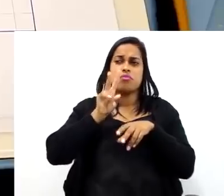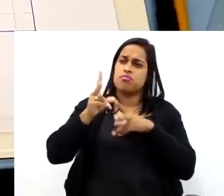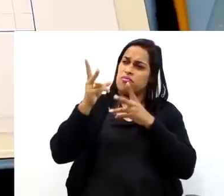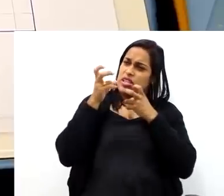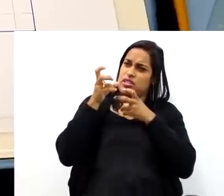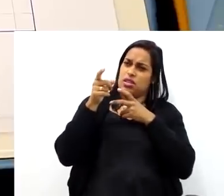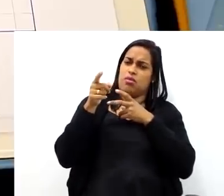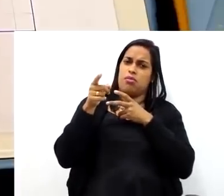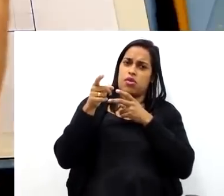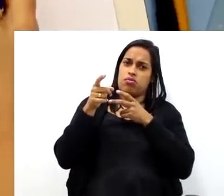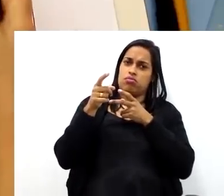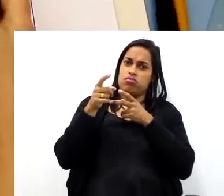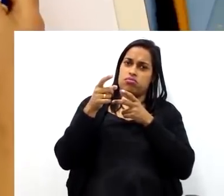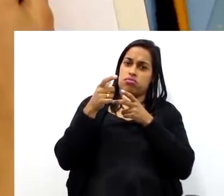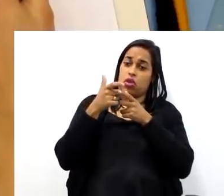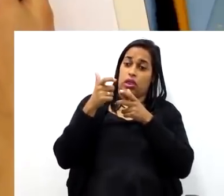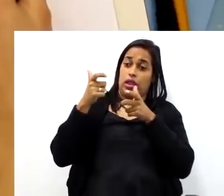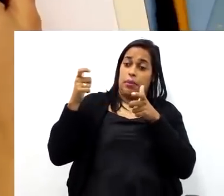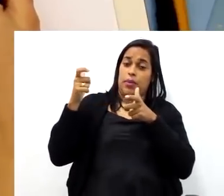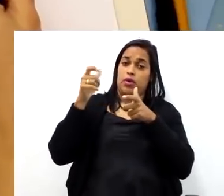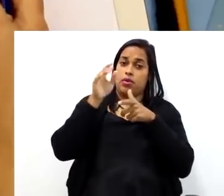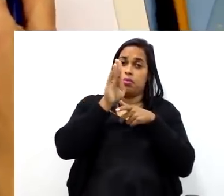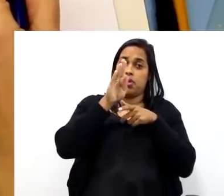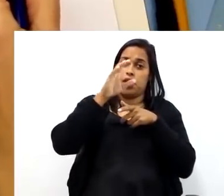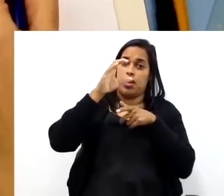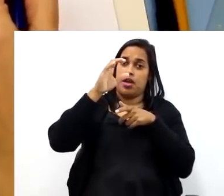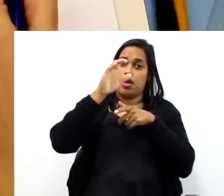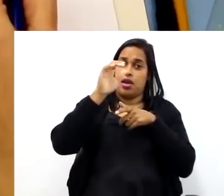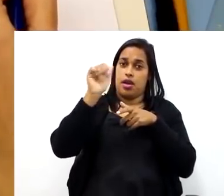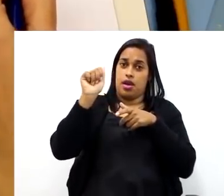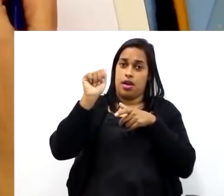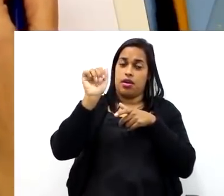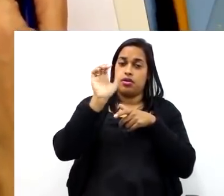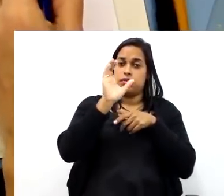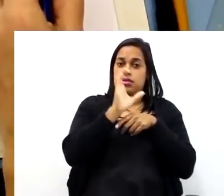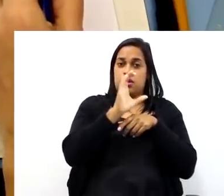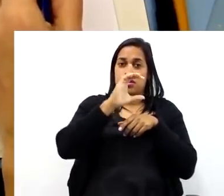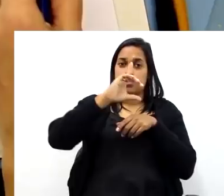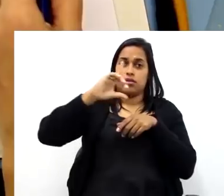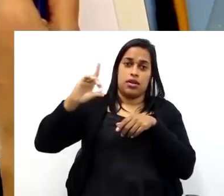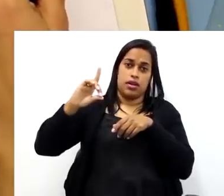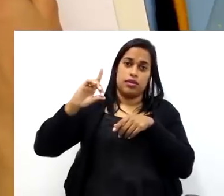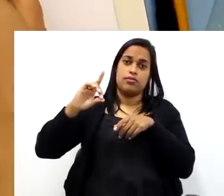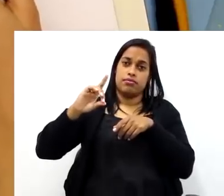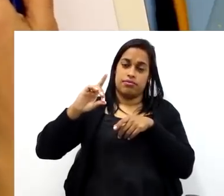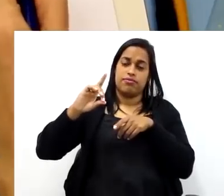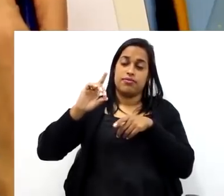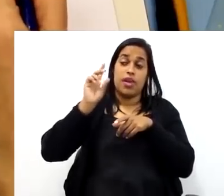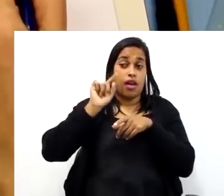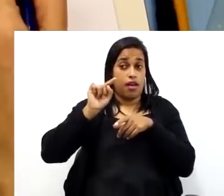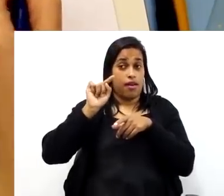oblíqua. Observem o tamanho aqui da face BACD.